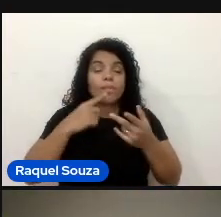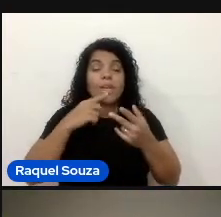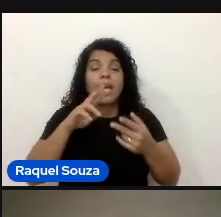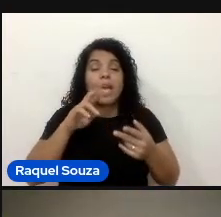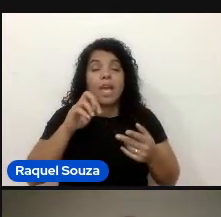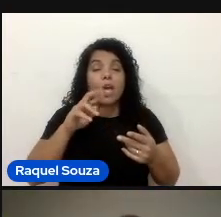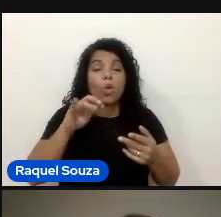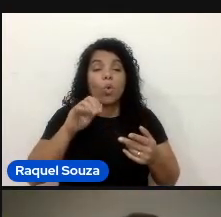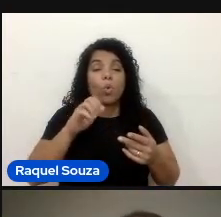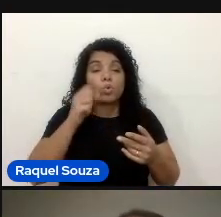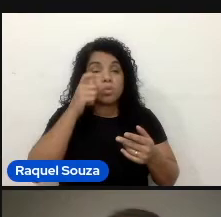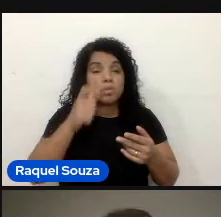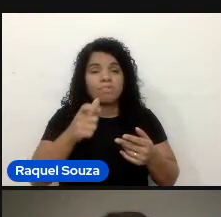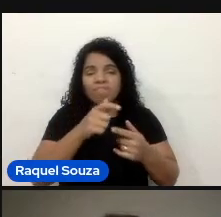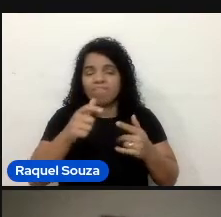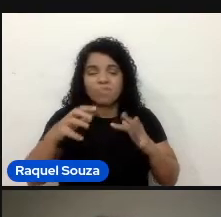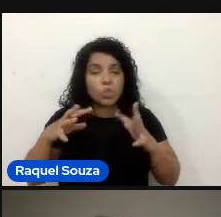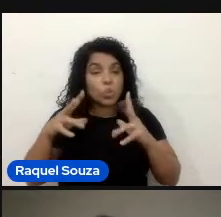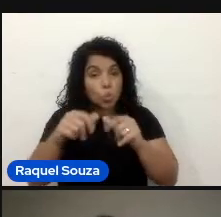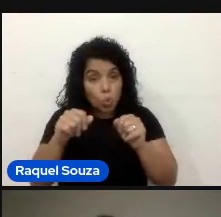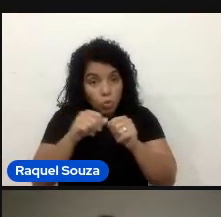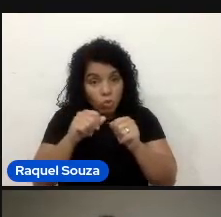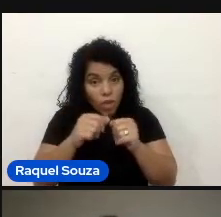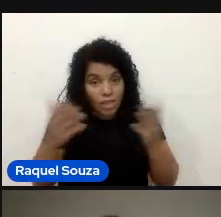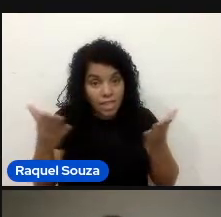tudo que está sendo feito agora